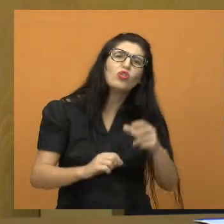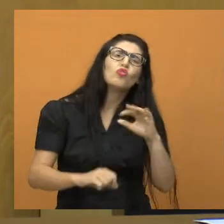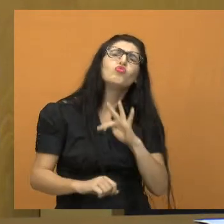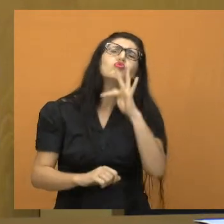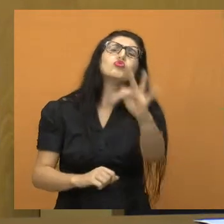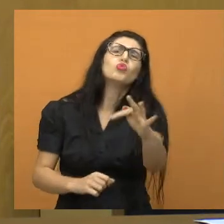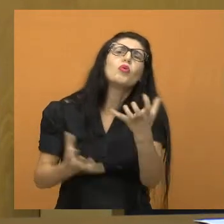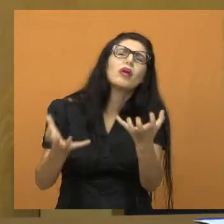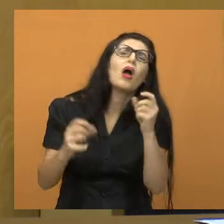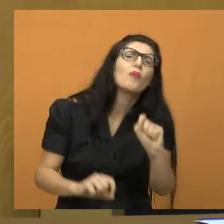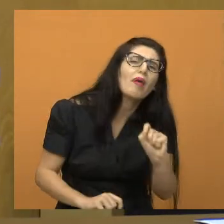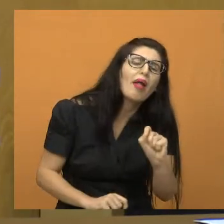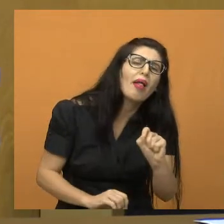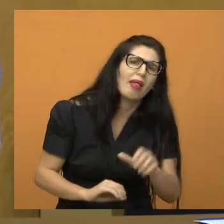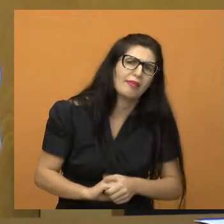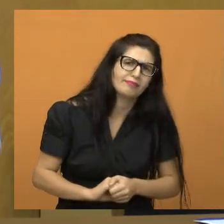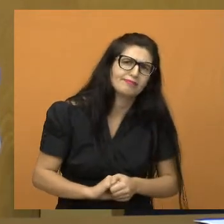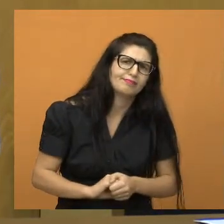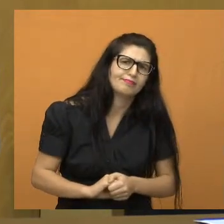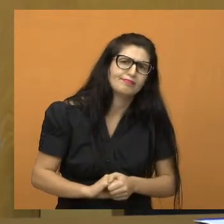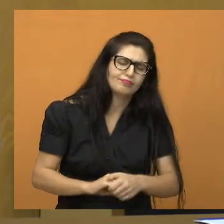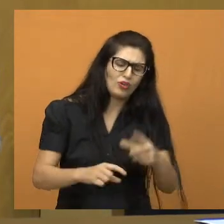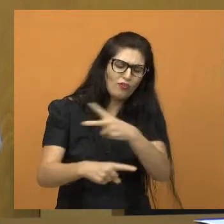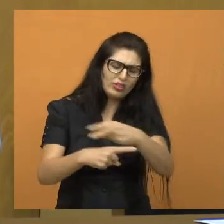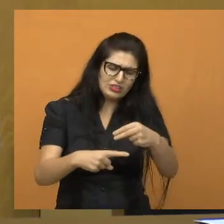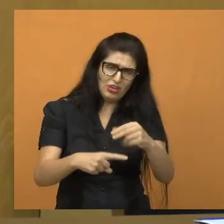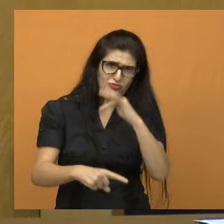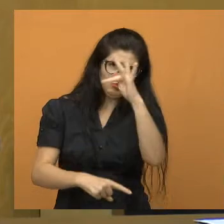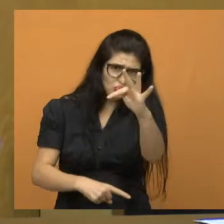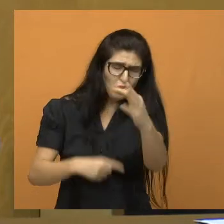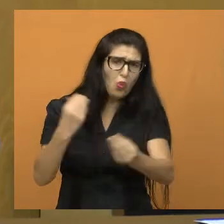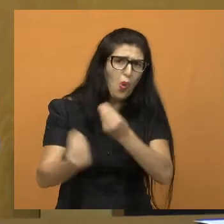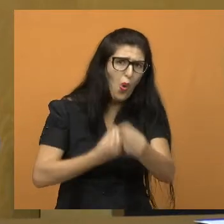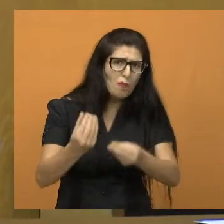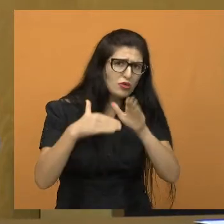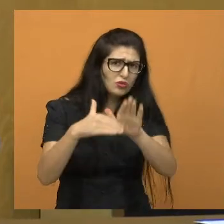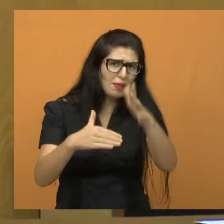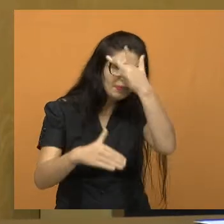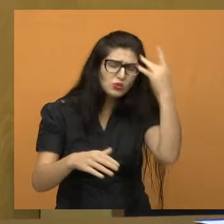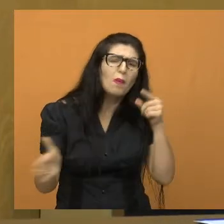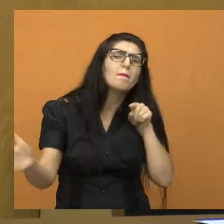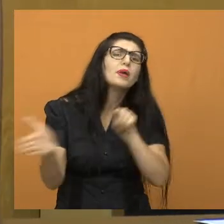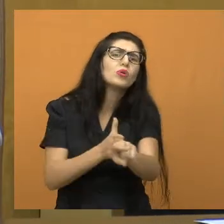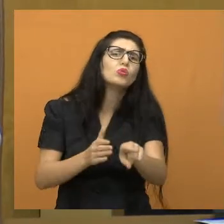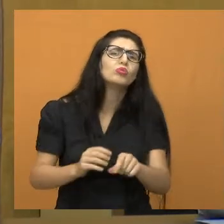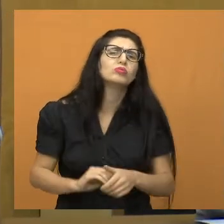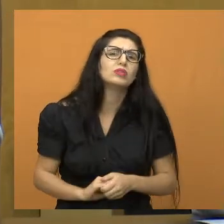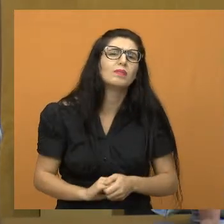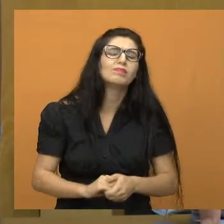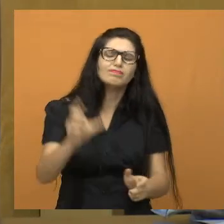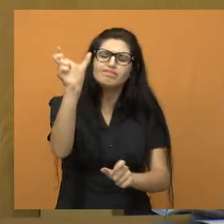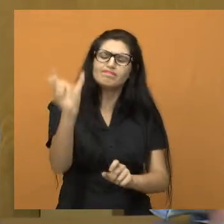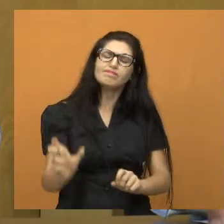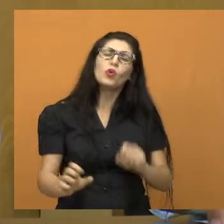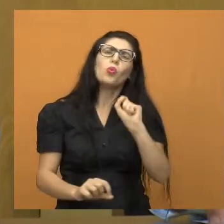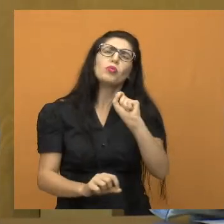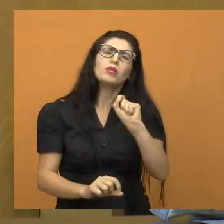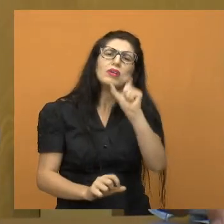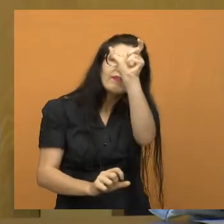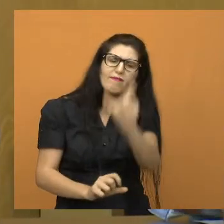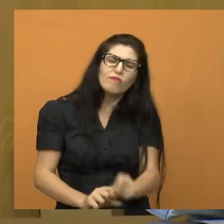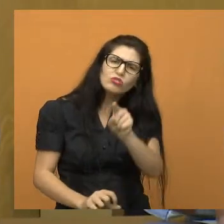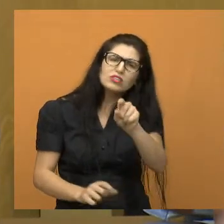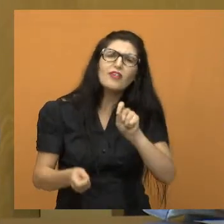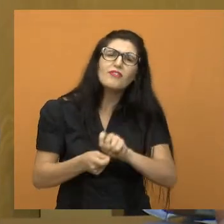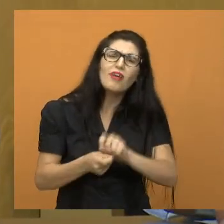as crianças e vai para nós mais de idade. Qual é o meu papel nesta sociedade?